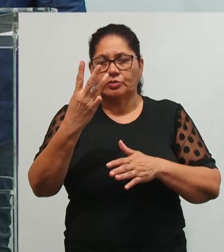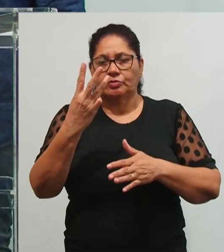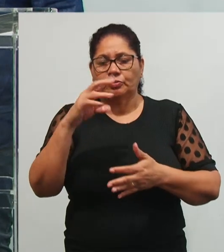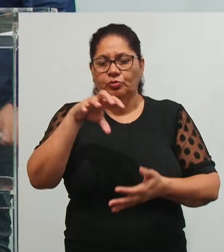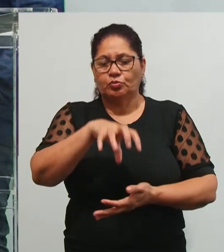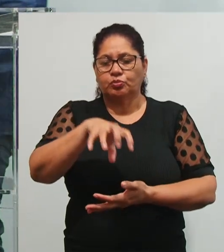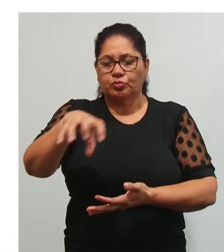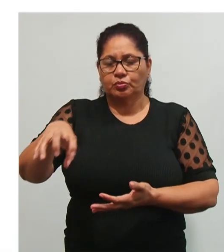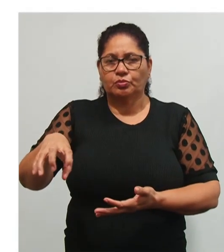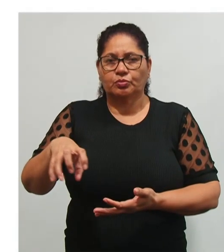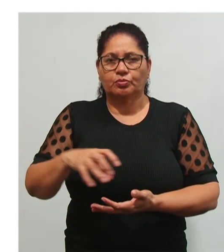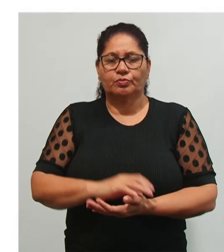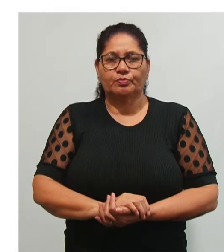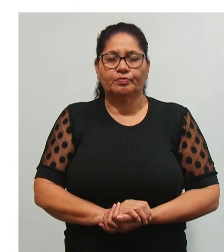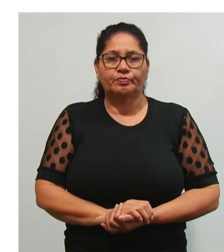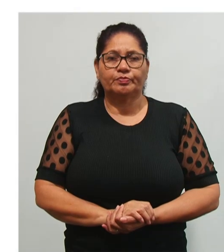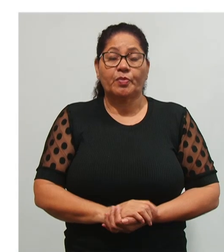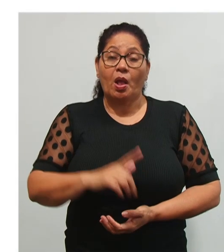do terceiro setor.